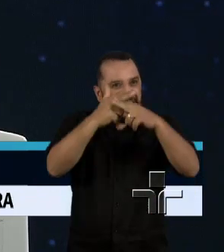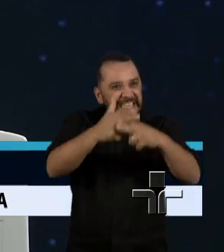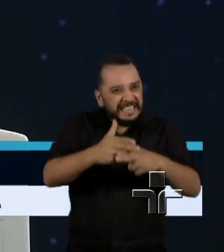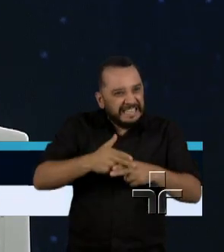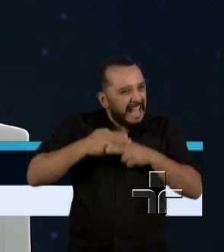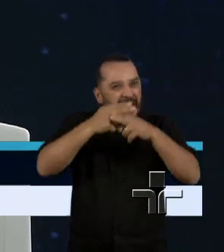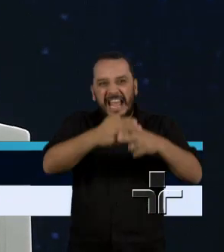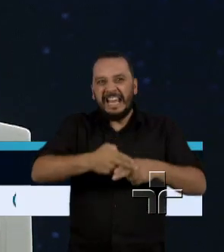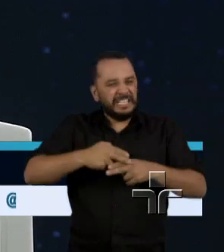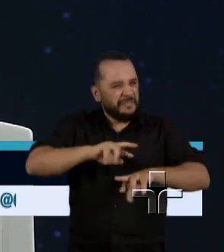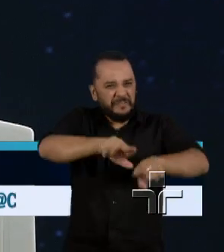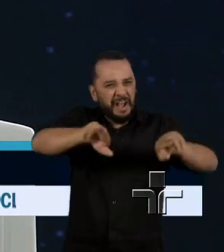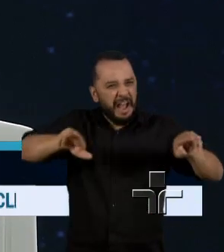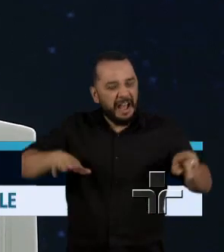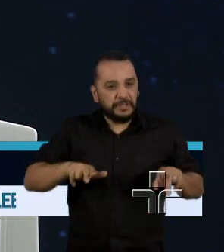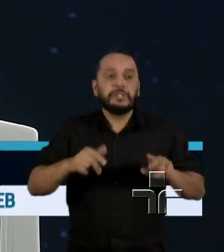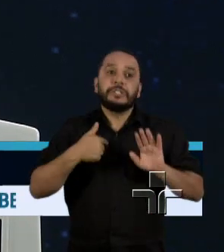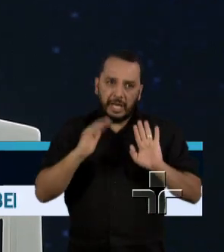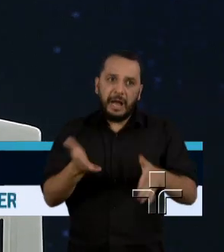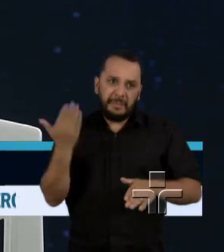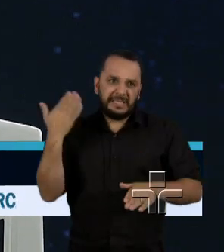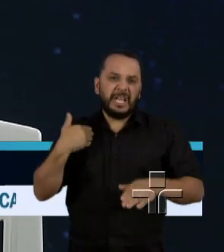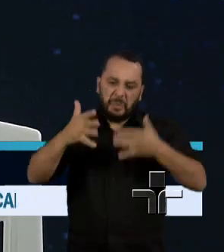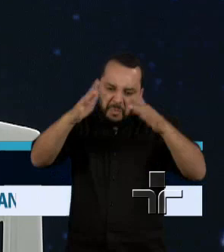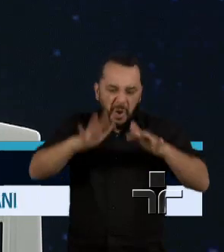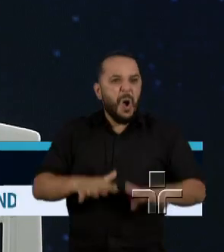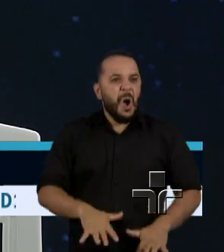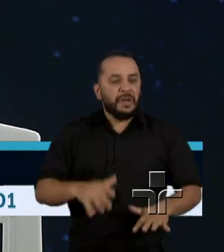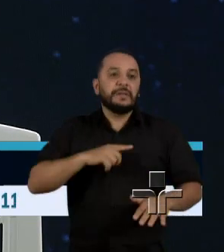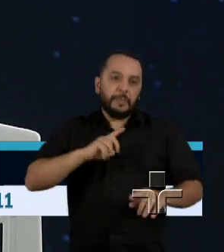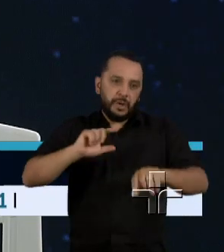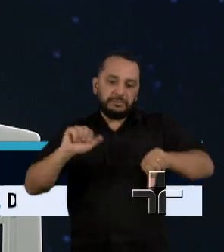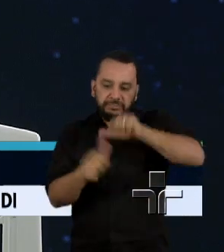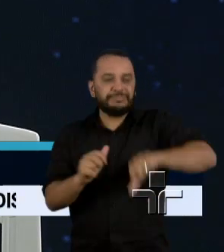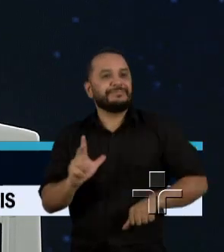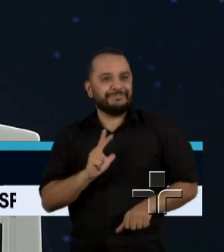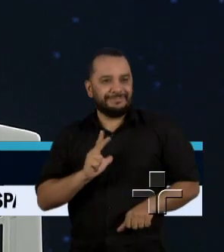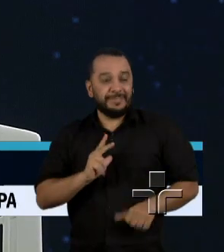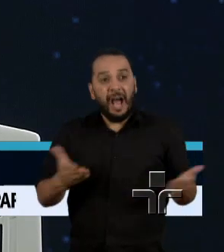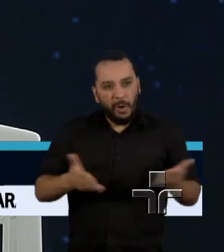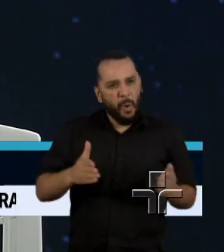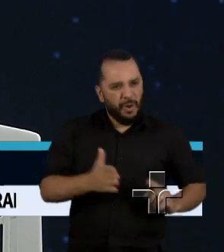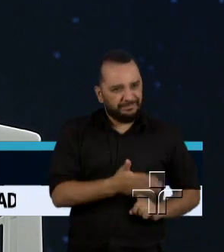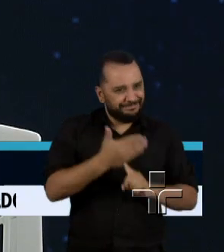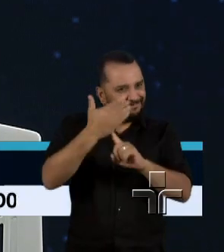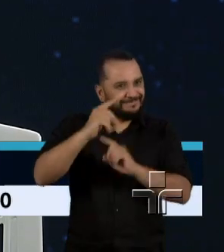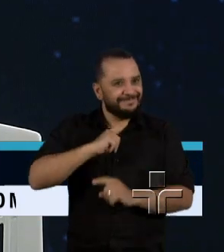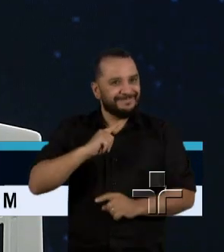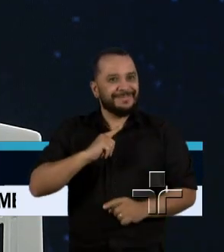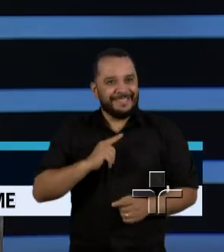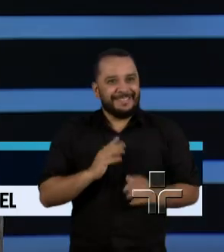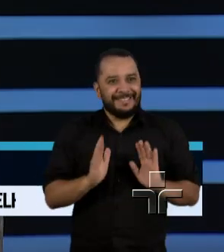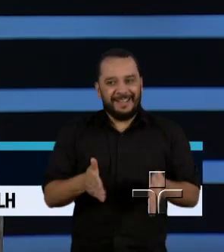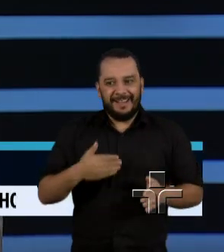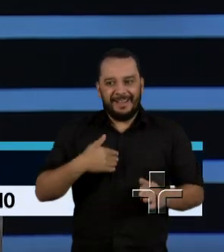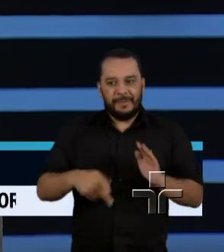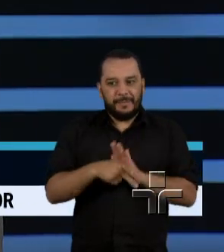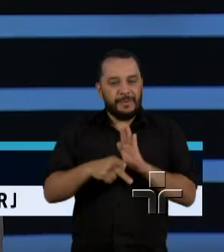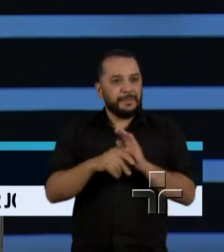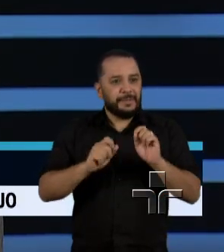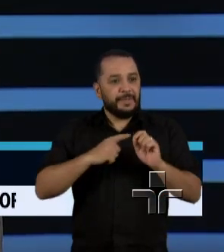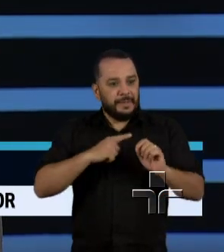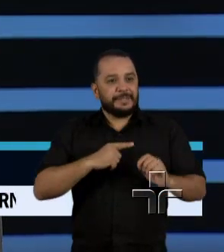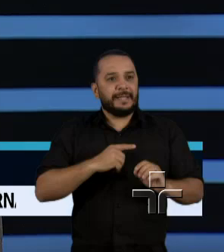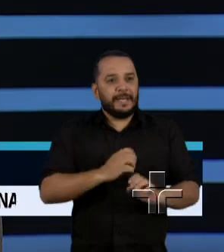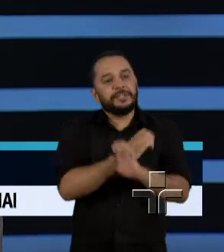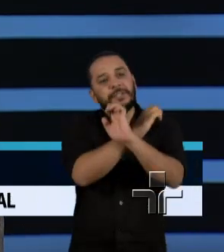case de sucesso, né? Ela já passou por crises, foi privatizada e agora entra nesse novo ciclo, um ciclo mais tecnológico, né? A Embraer é um grande